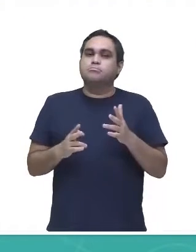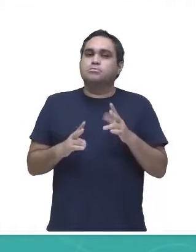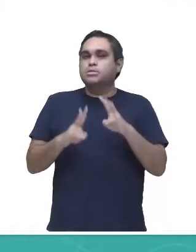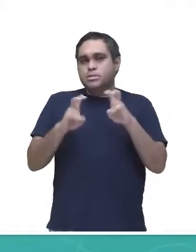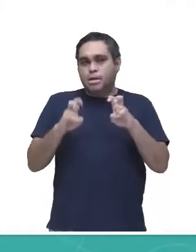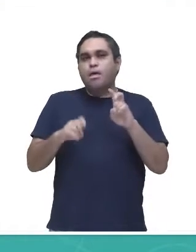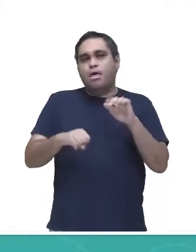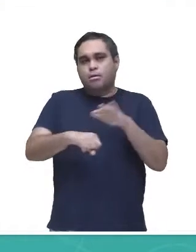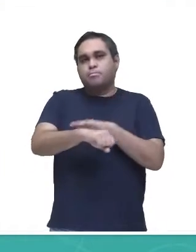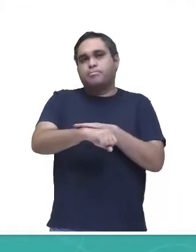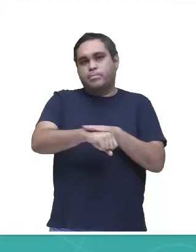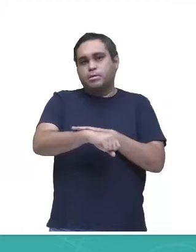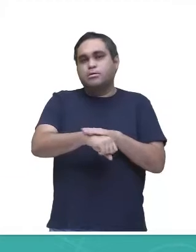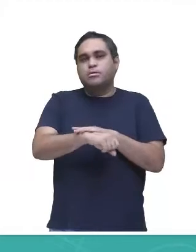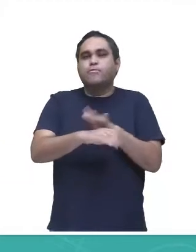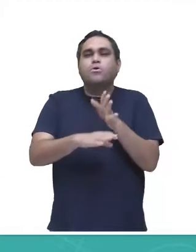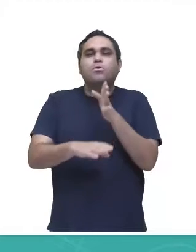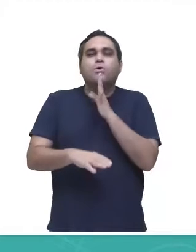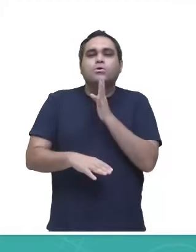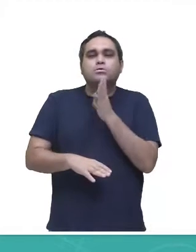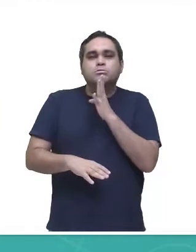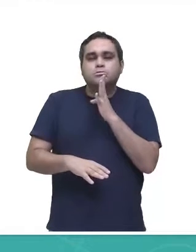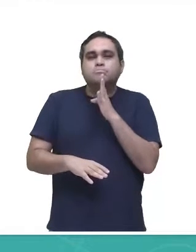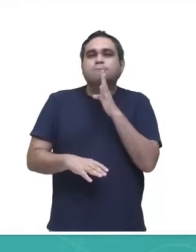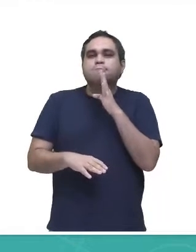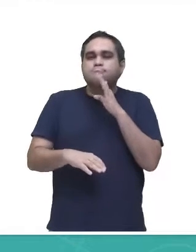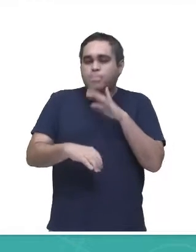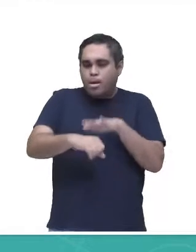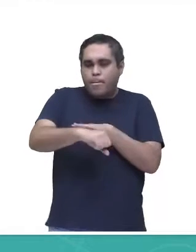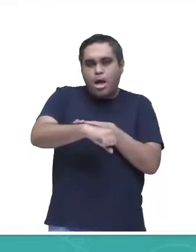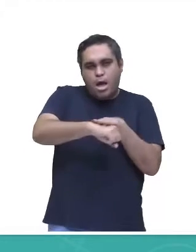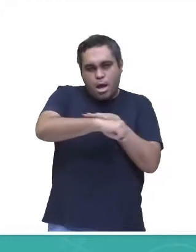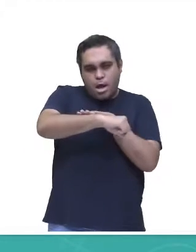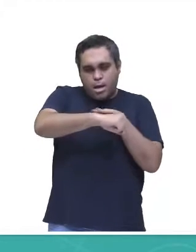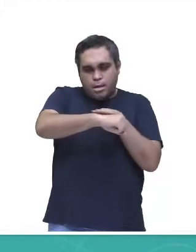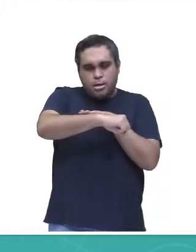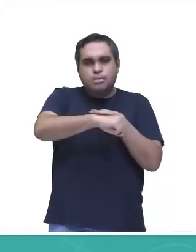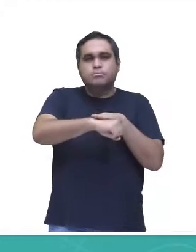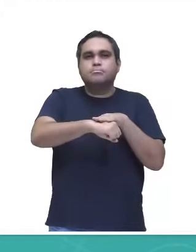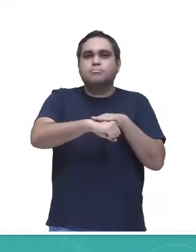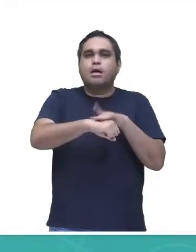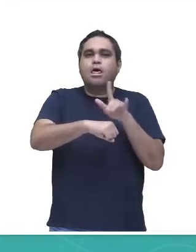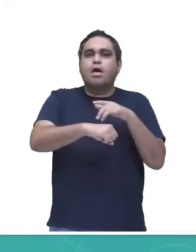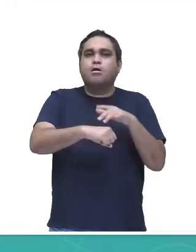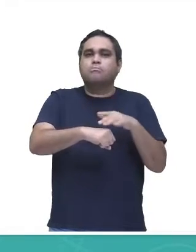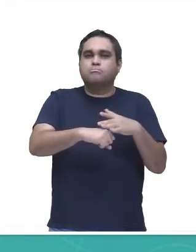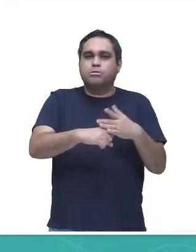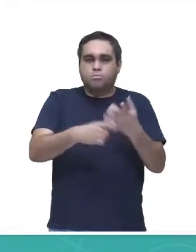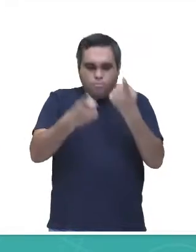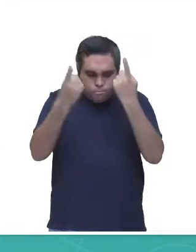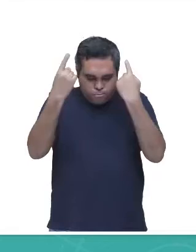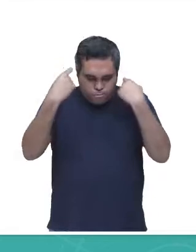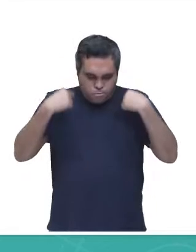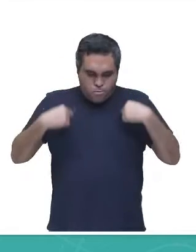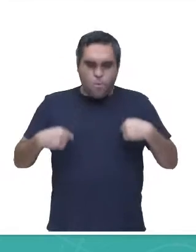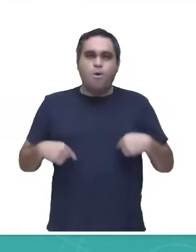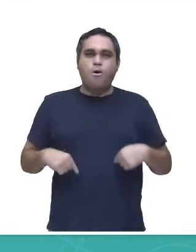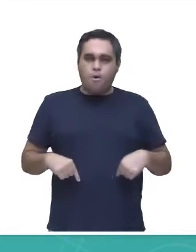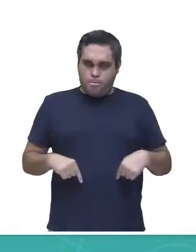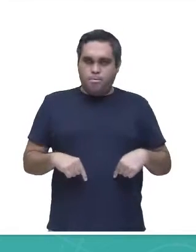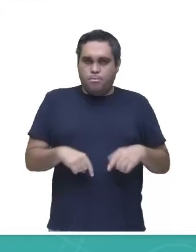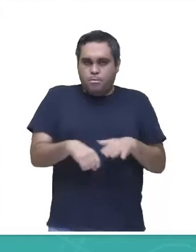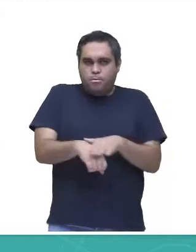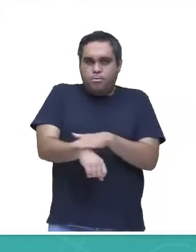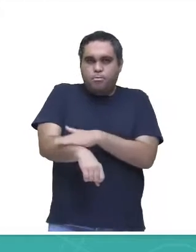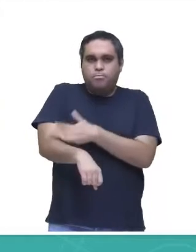hoje. A gente vai conhecer então um pouco mais sobre a pele, né, que tem essa função aí de revestir o nosso corpo, certo? Vocês sabiam